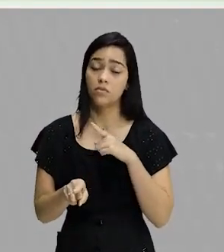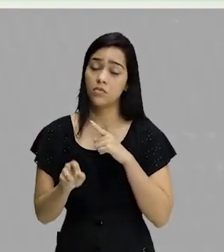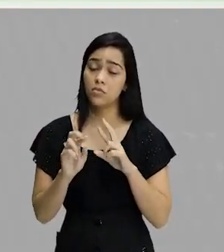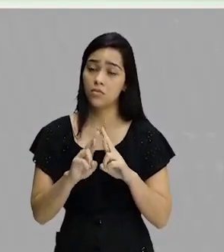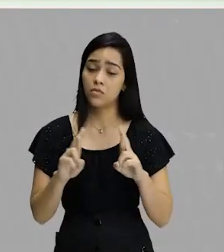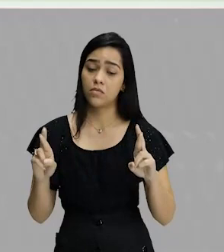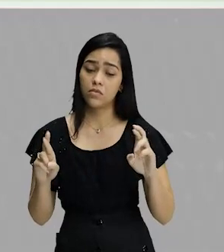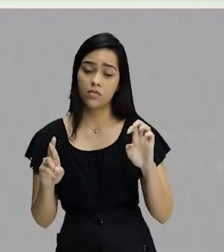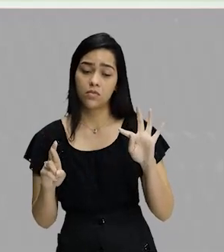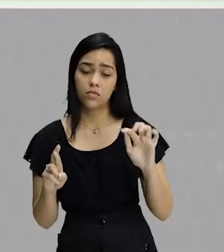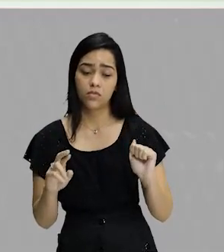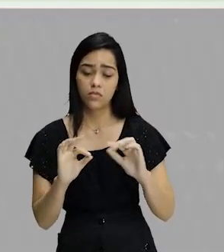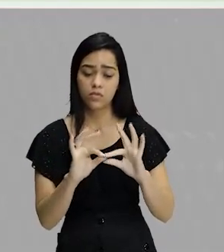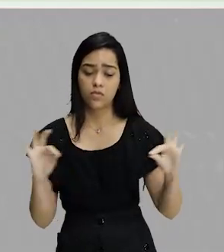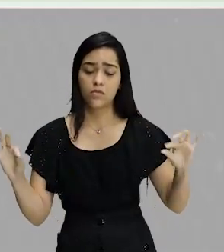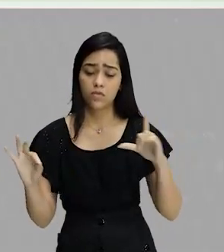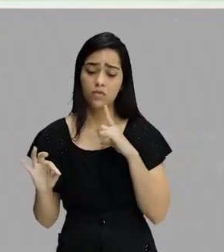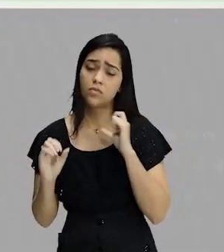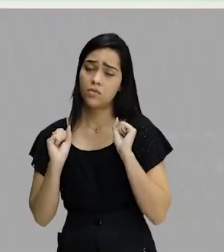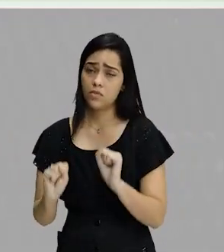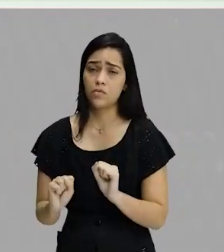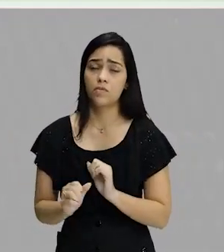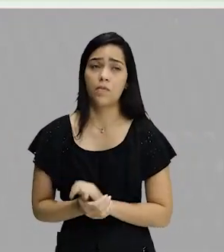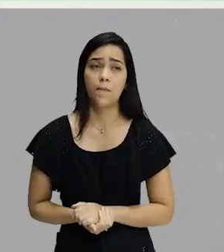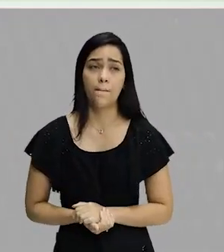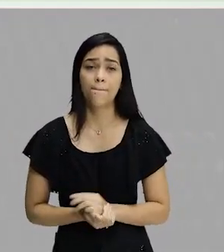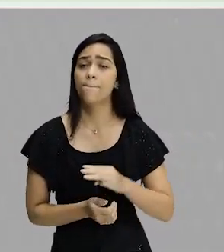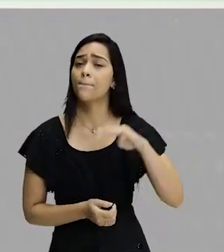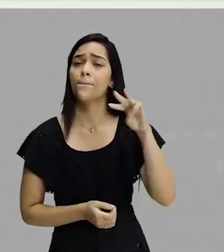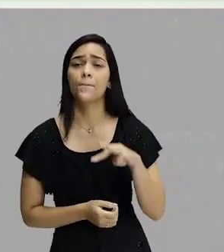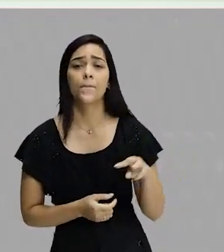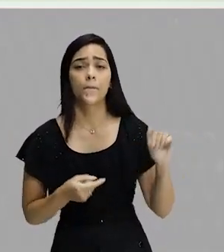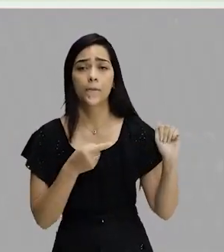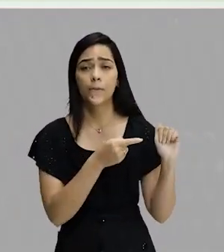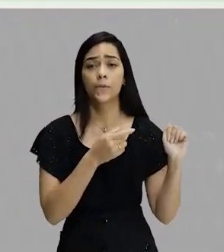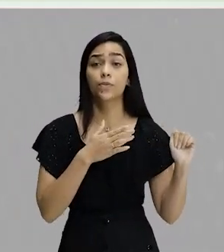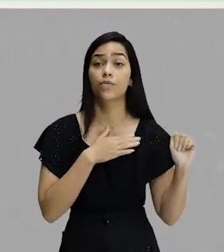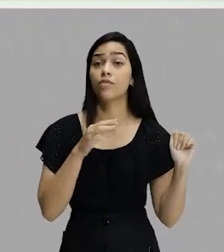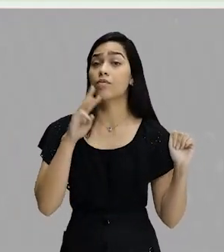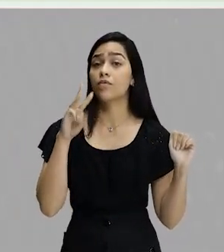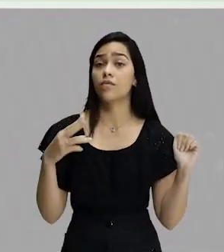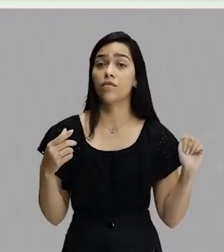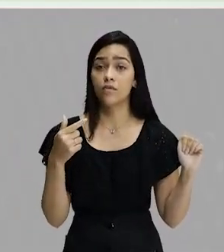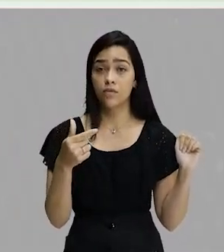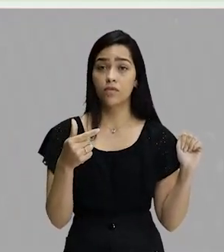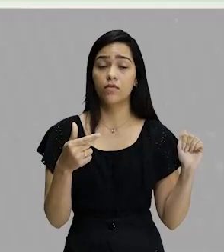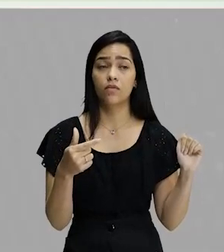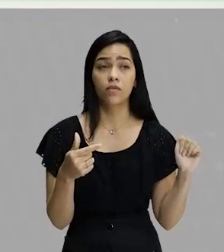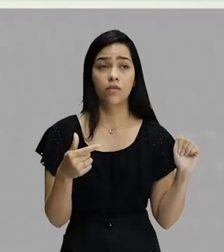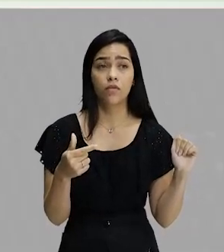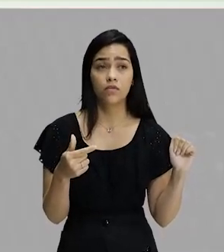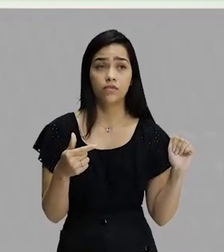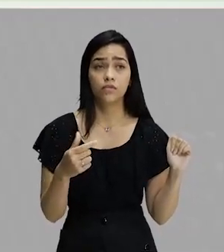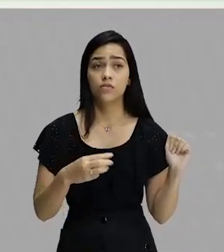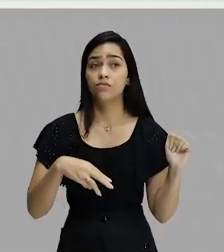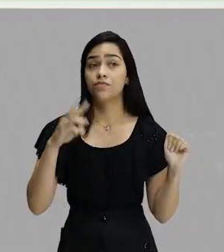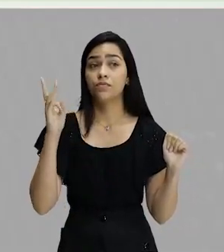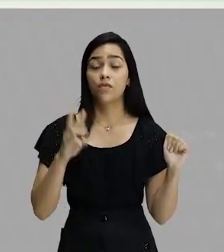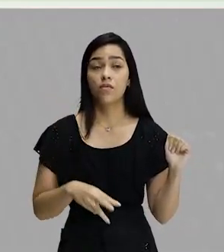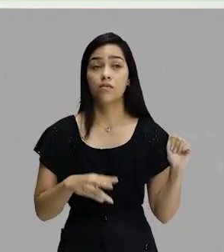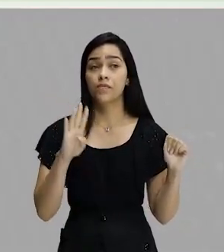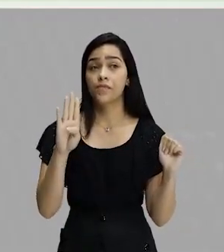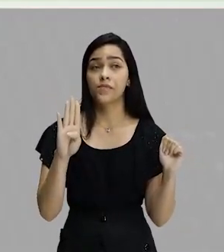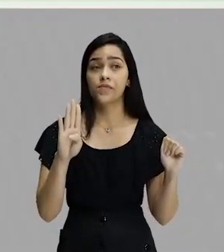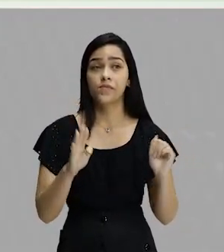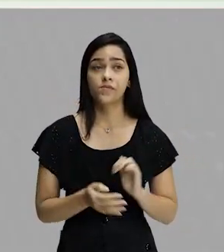reta. Ela está nessa forma aqui, ó. Quem é o A? O meu A aqui é quem? É 2. Quem é o